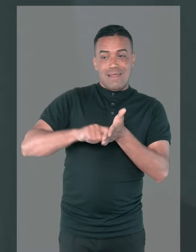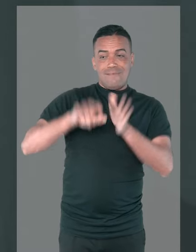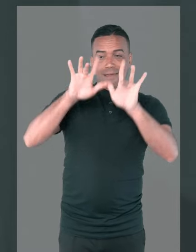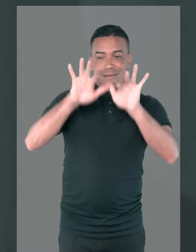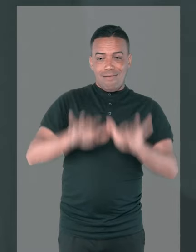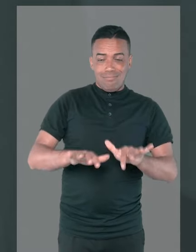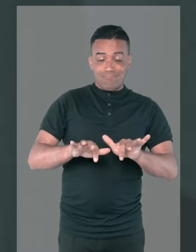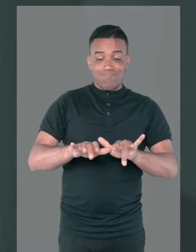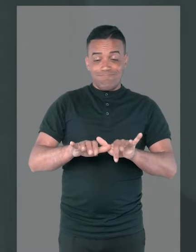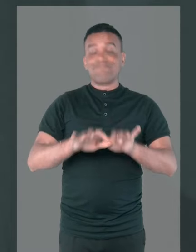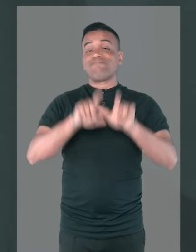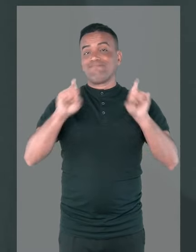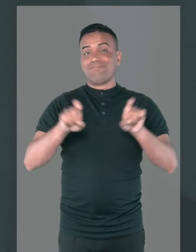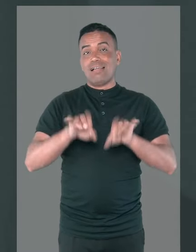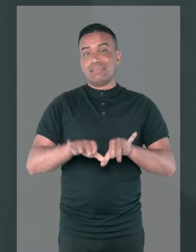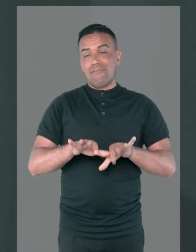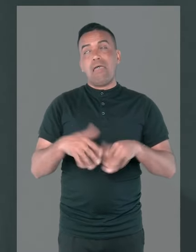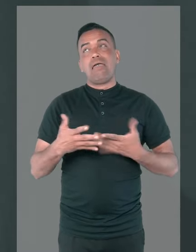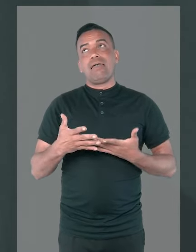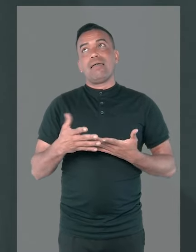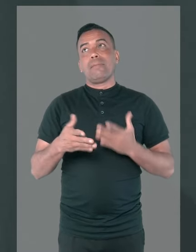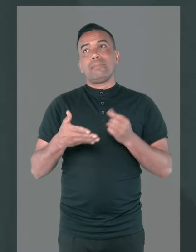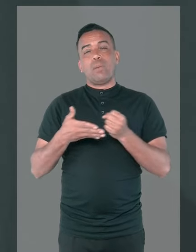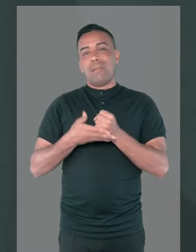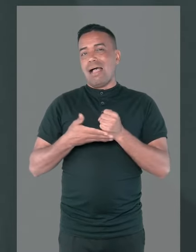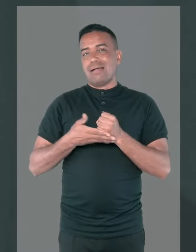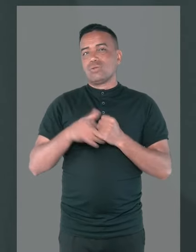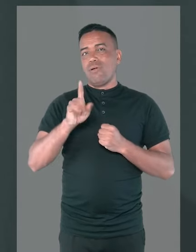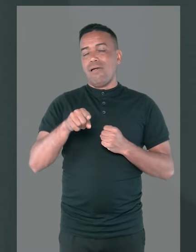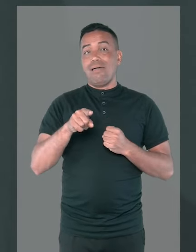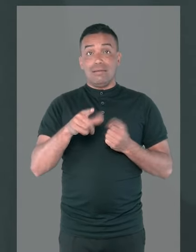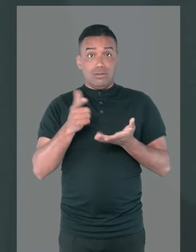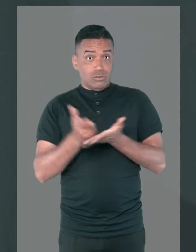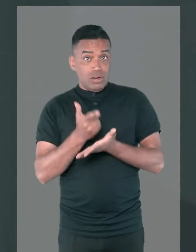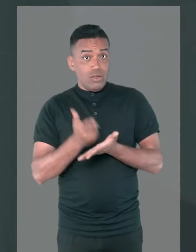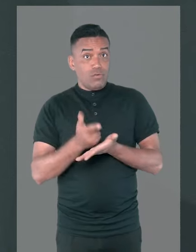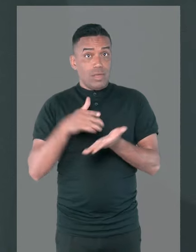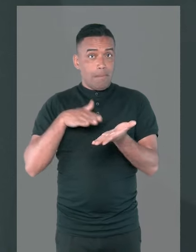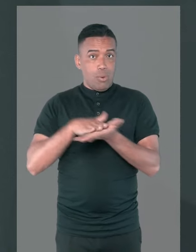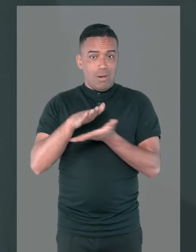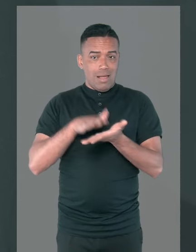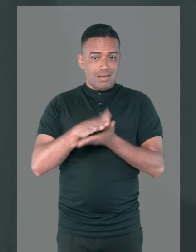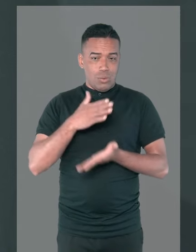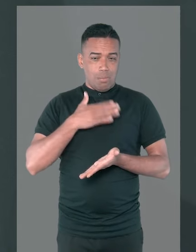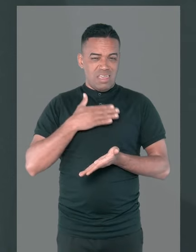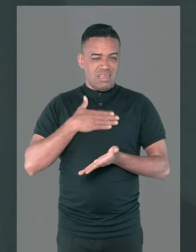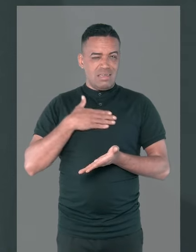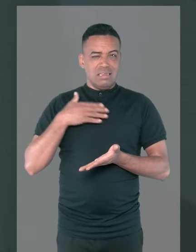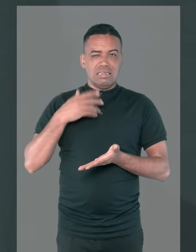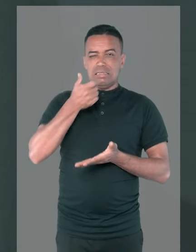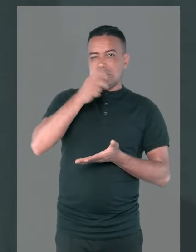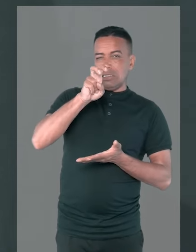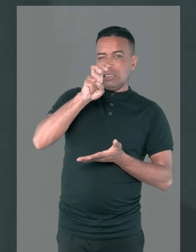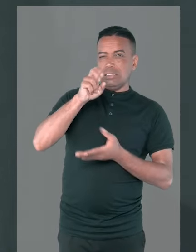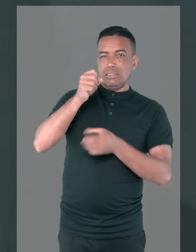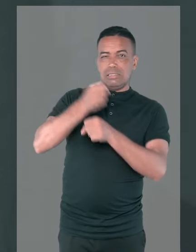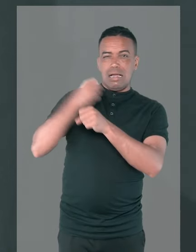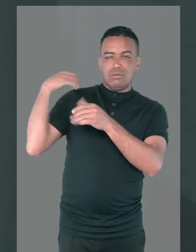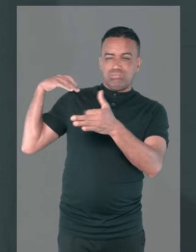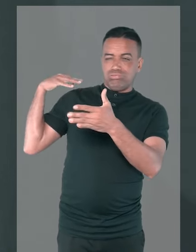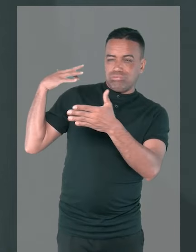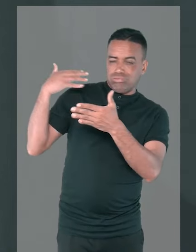escrever, é que eu basicamente escrevo, assim, os livros que eu tenho publicado nos últimos 15 anos são